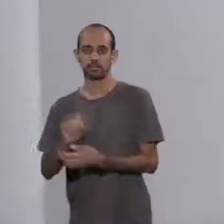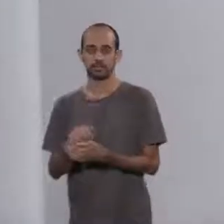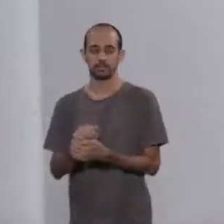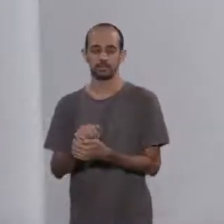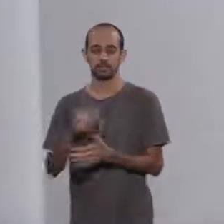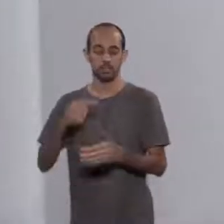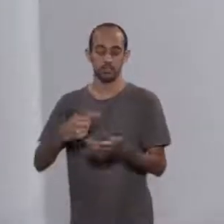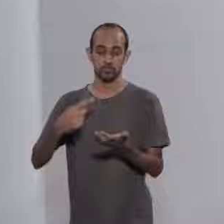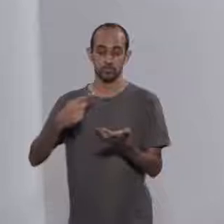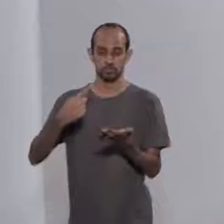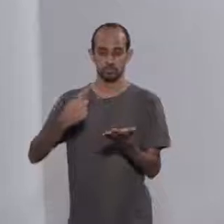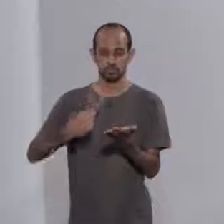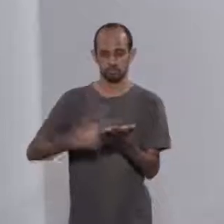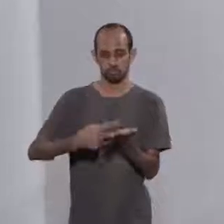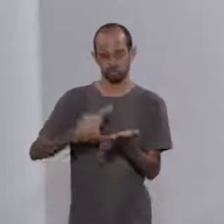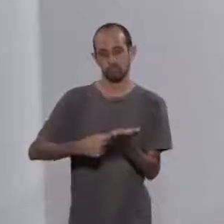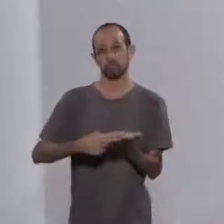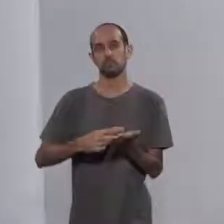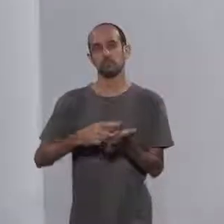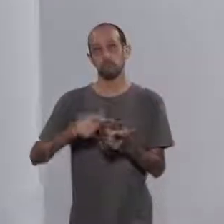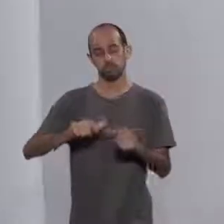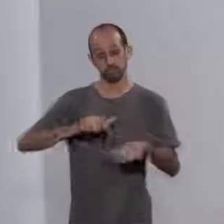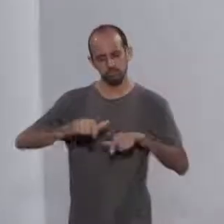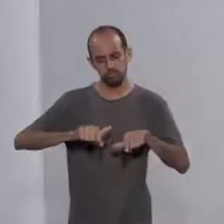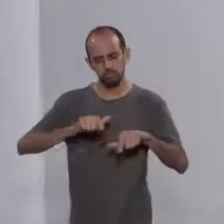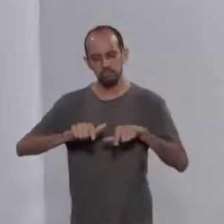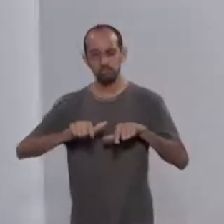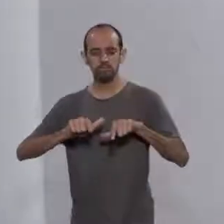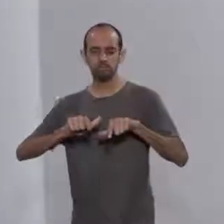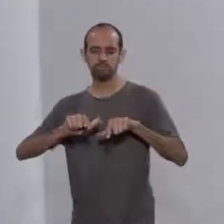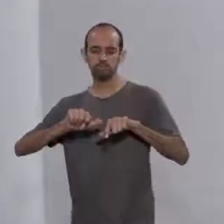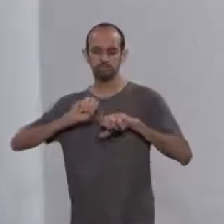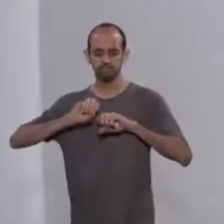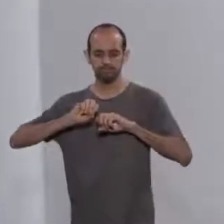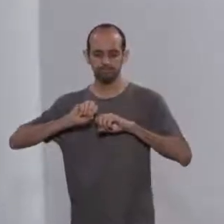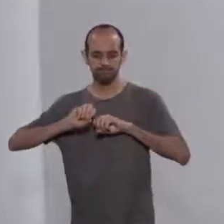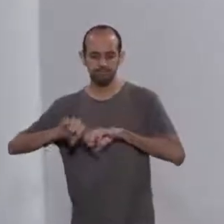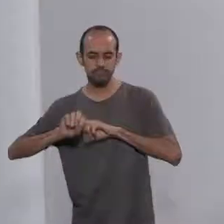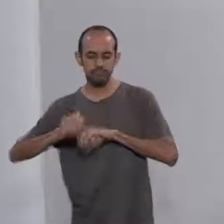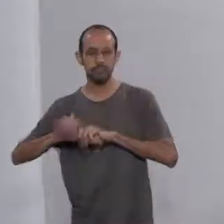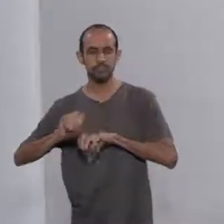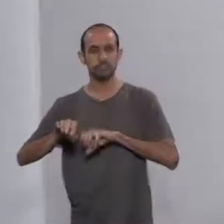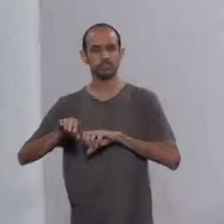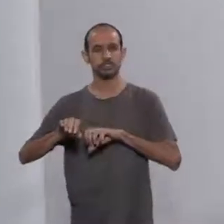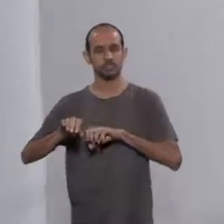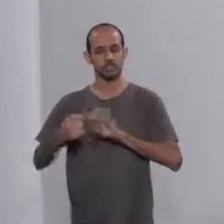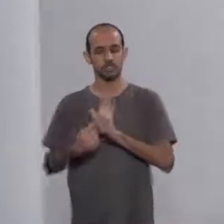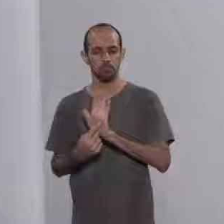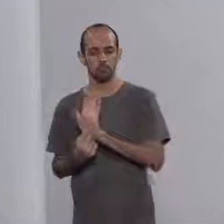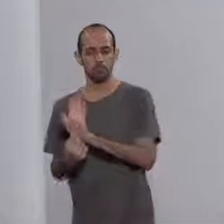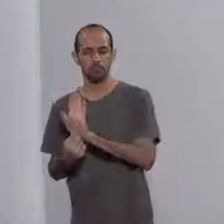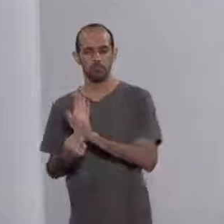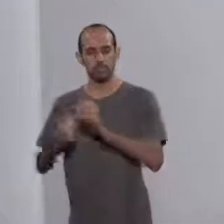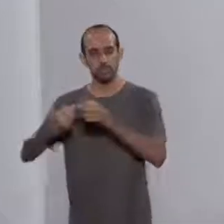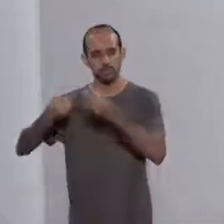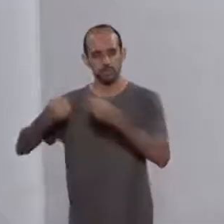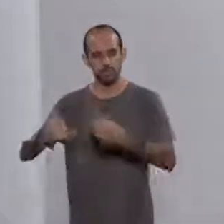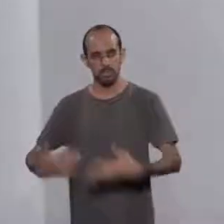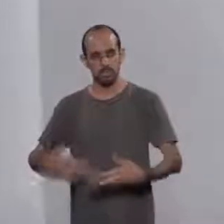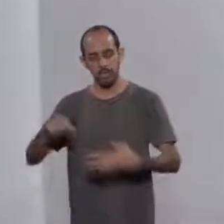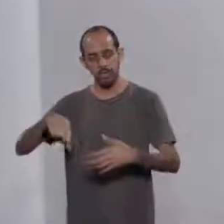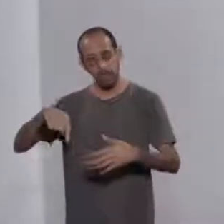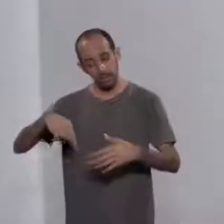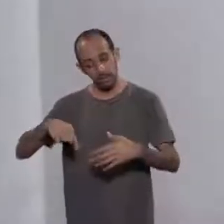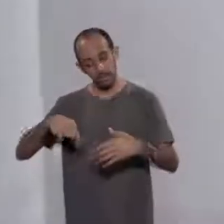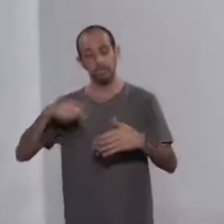fez eu fiz um trabalho de comunicação aumentativa alternativa para ele, para explicar que ali o